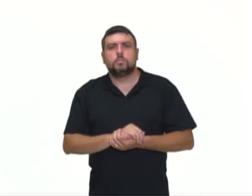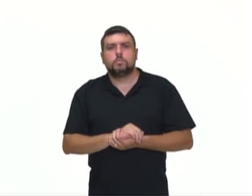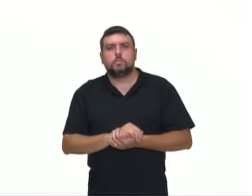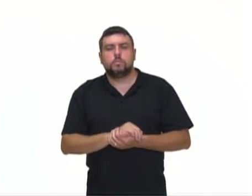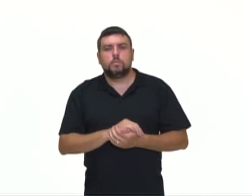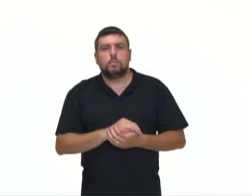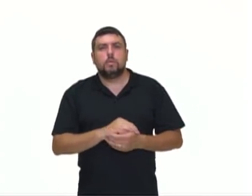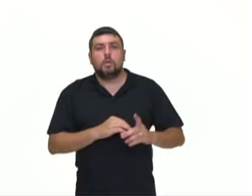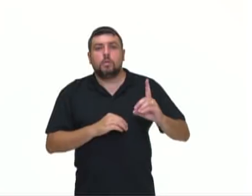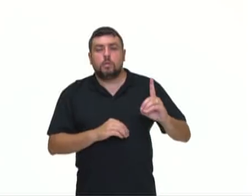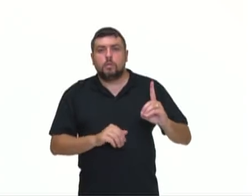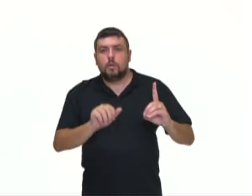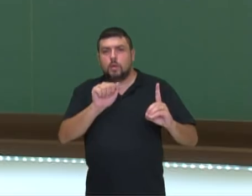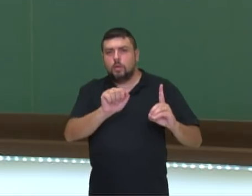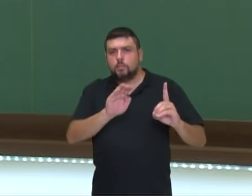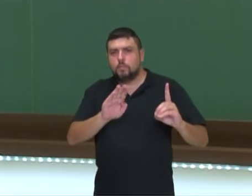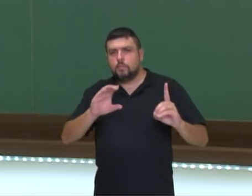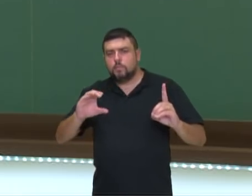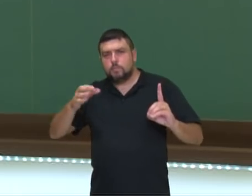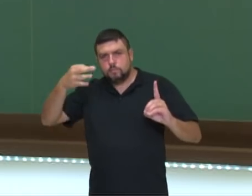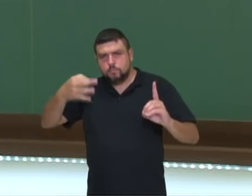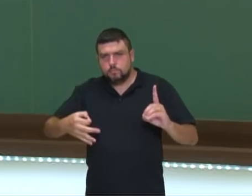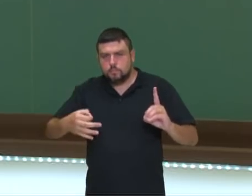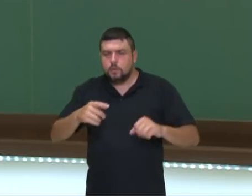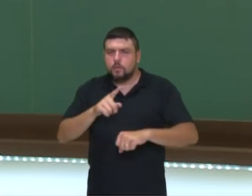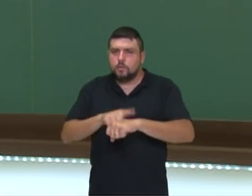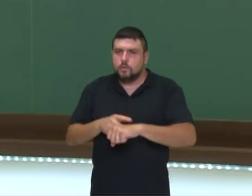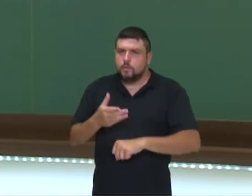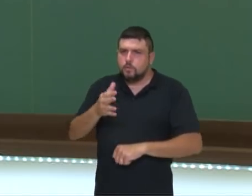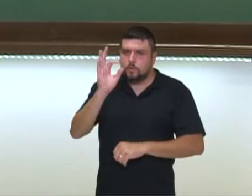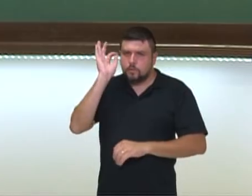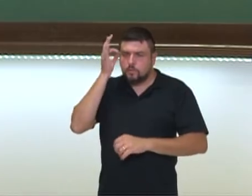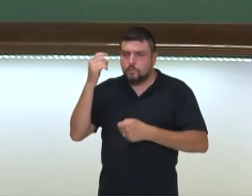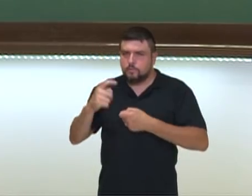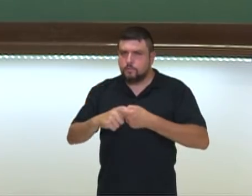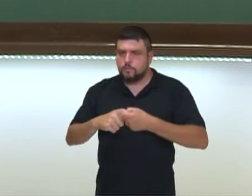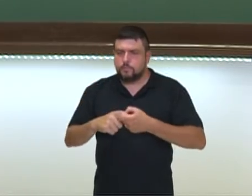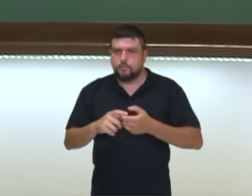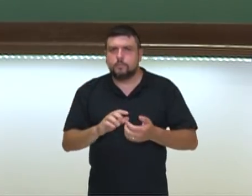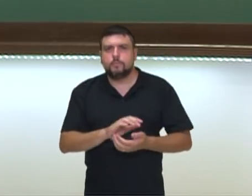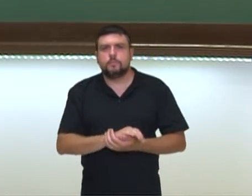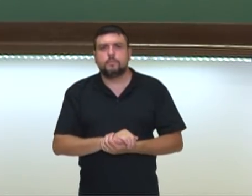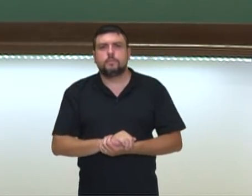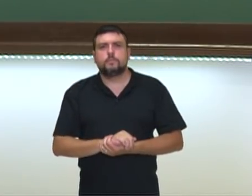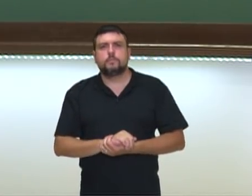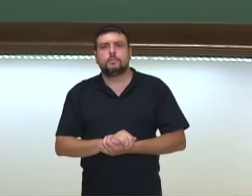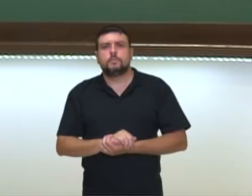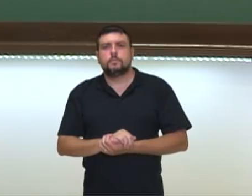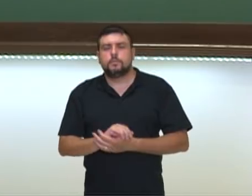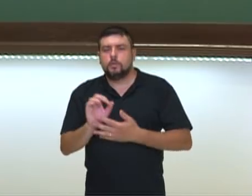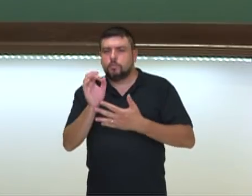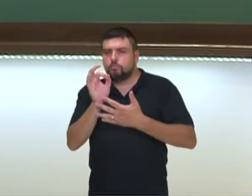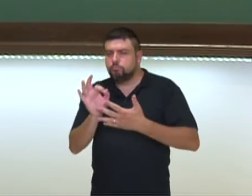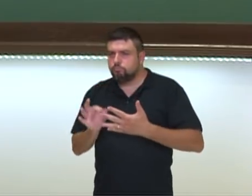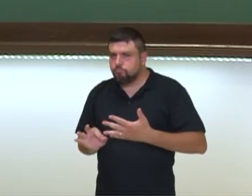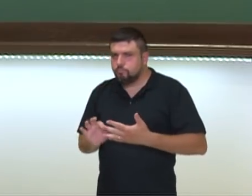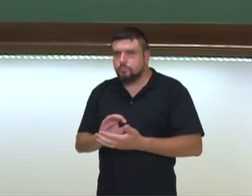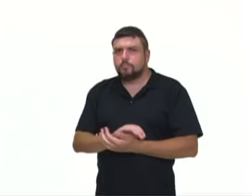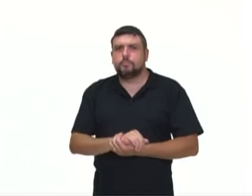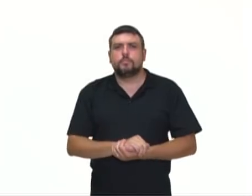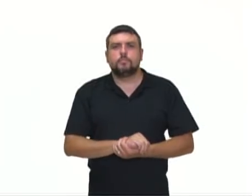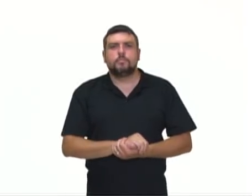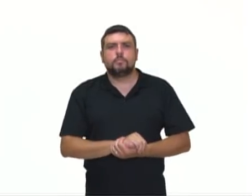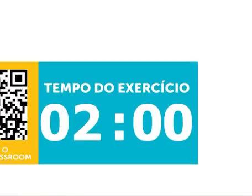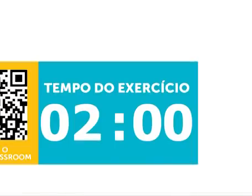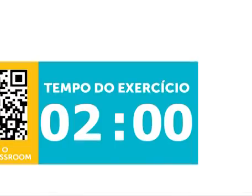todas as alternativas estão corretas. Então, tempinho para você, a gente já retorna com a resposta para esse primeiro quiz.